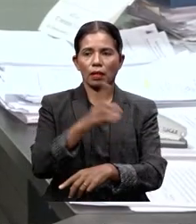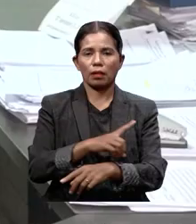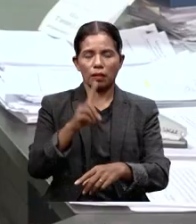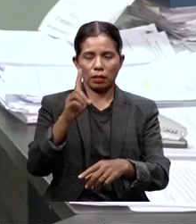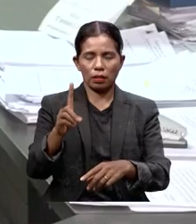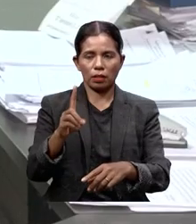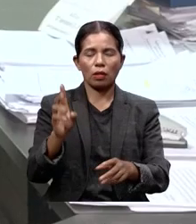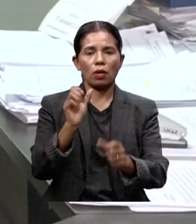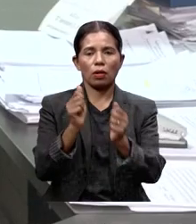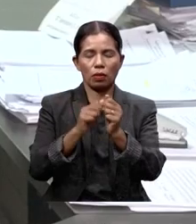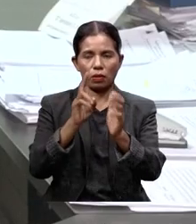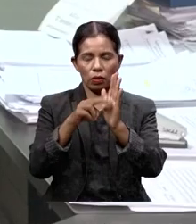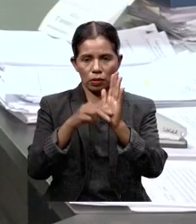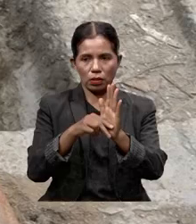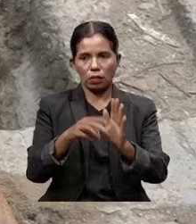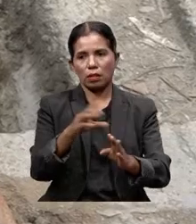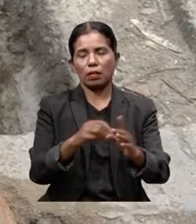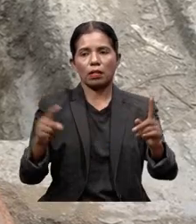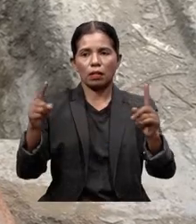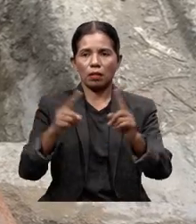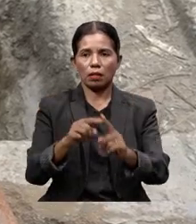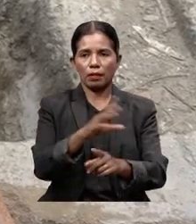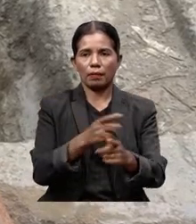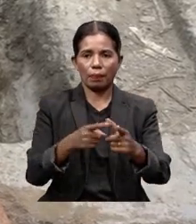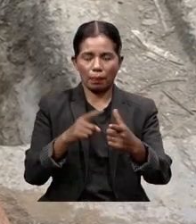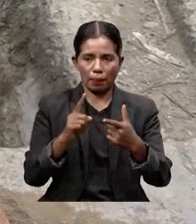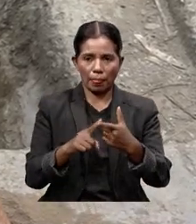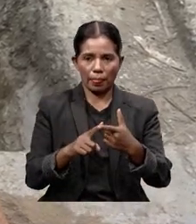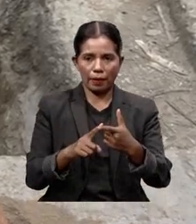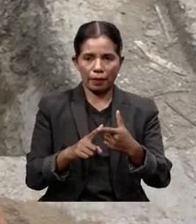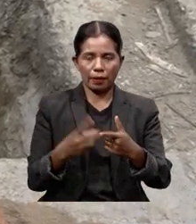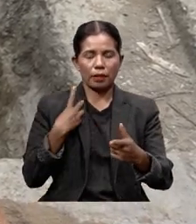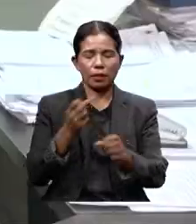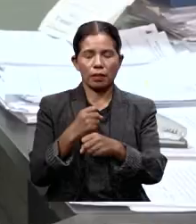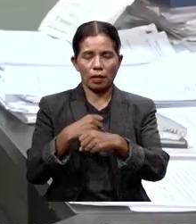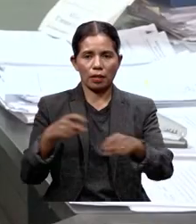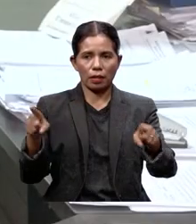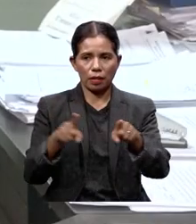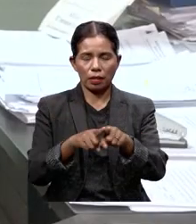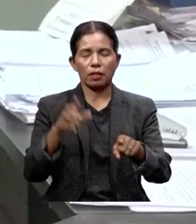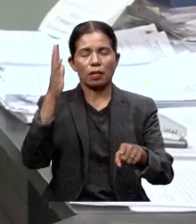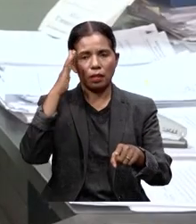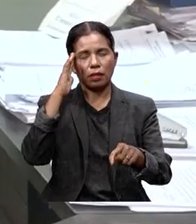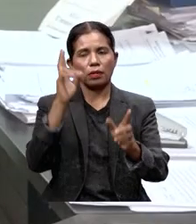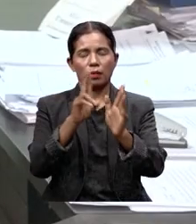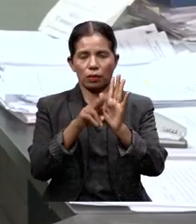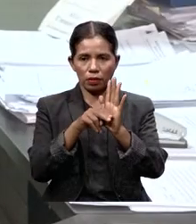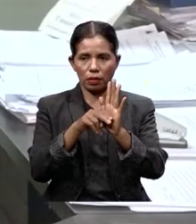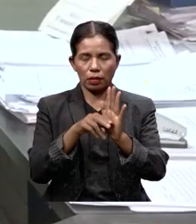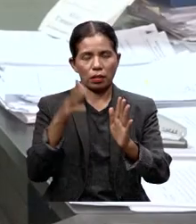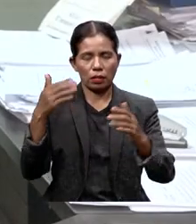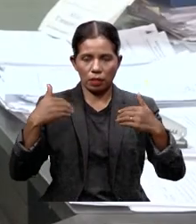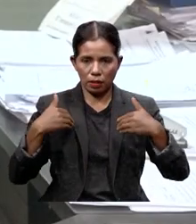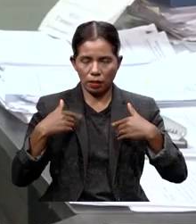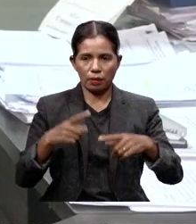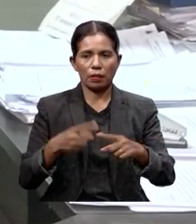o horas balu ba horas sorin ba bairro ida horas sorin ba durante tal ansane hanui horario ia hela